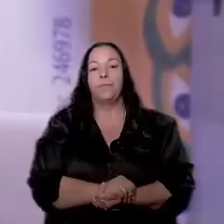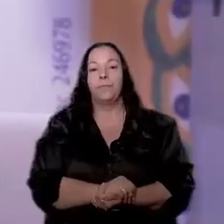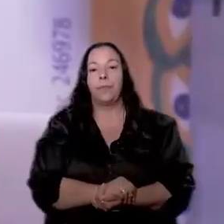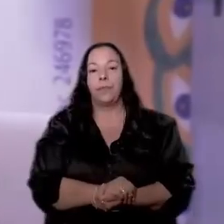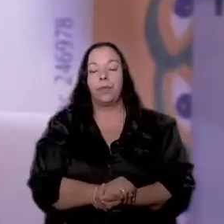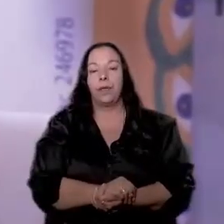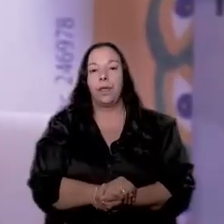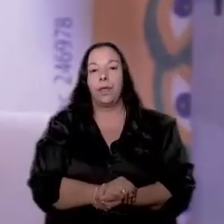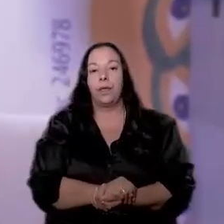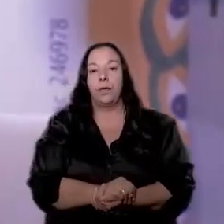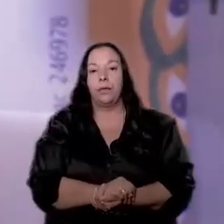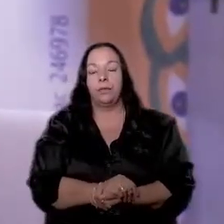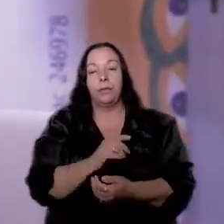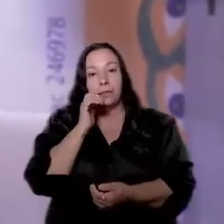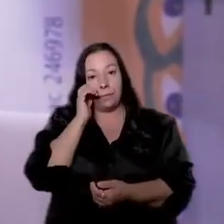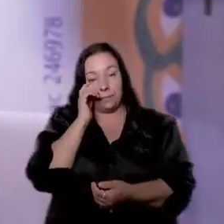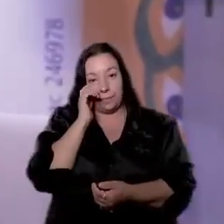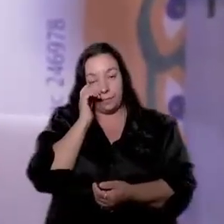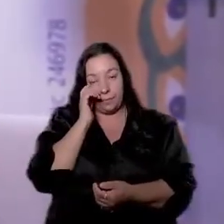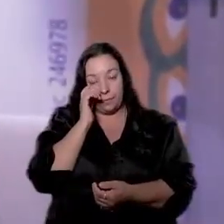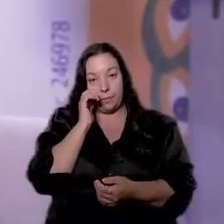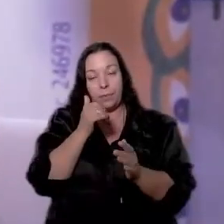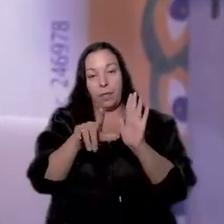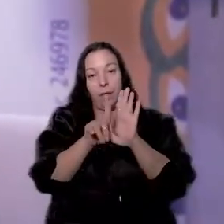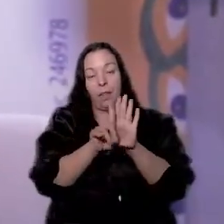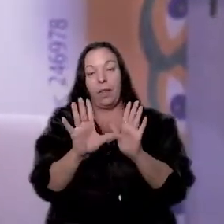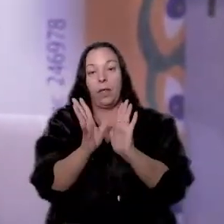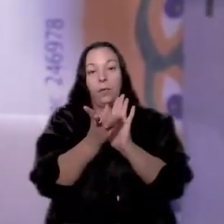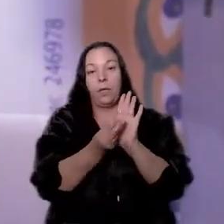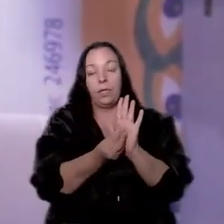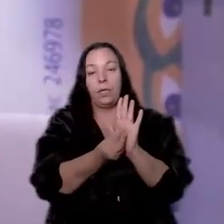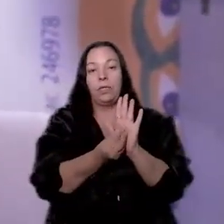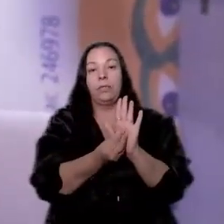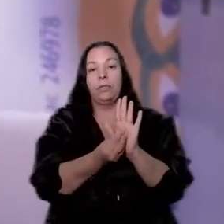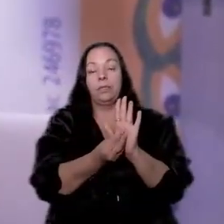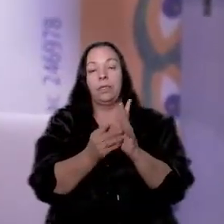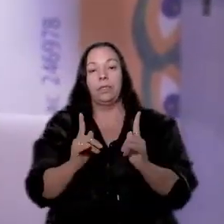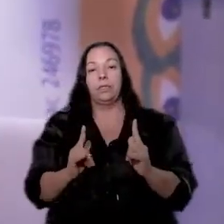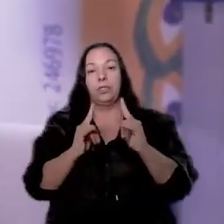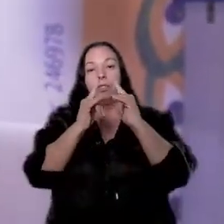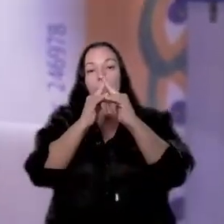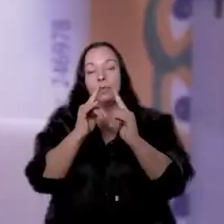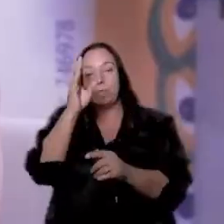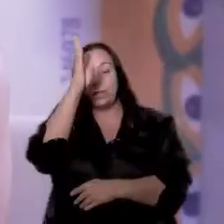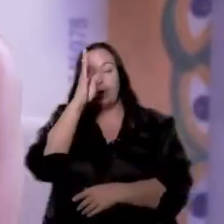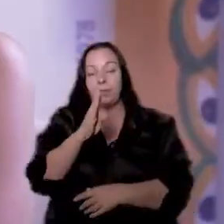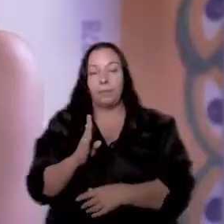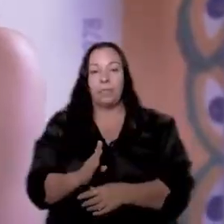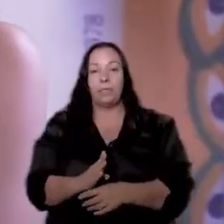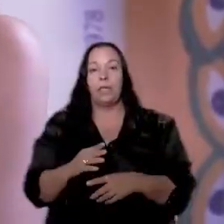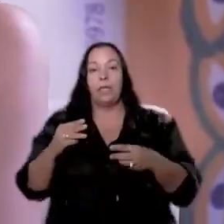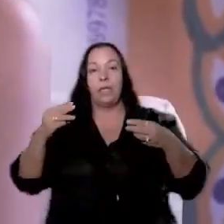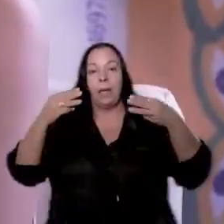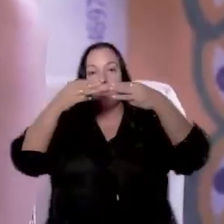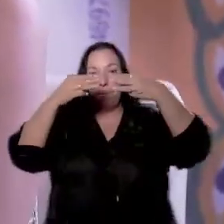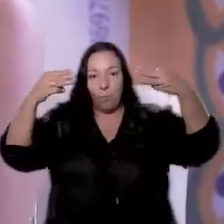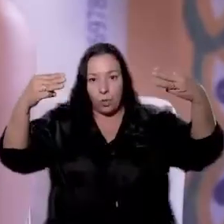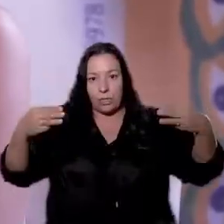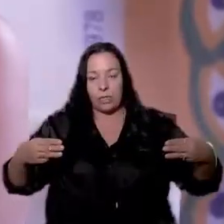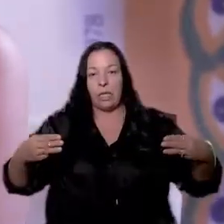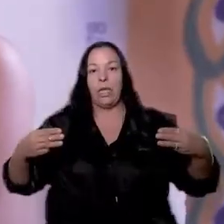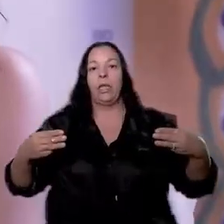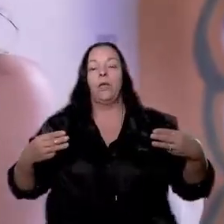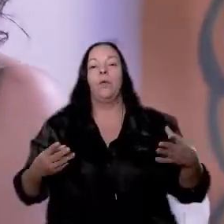não na potência que é sem a Lei Rouanet, assim acontece com as instituições brasileiras, né, museus, orquestras,